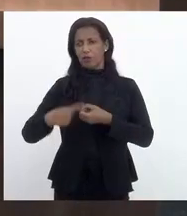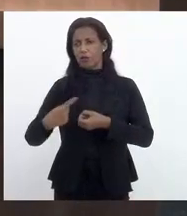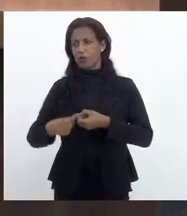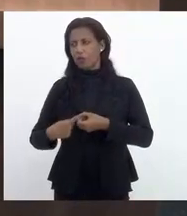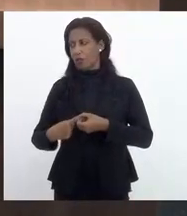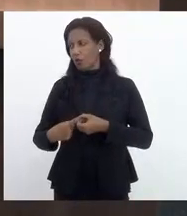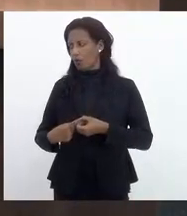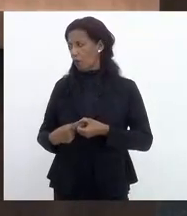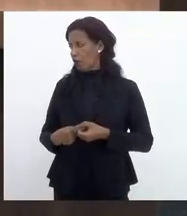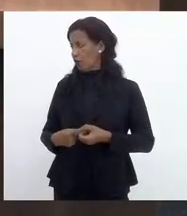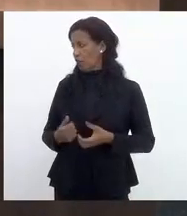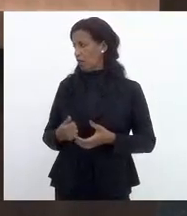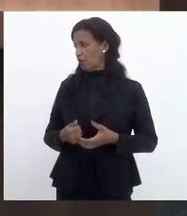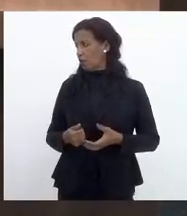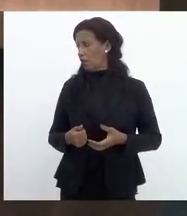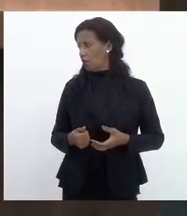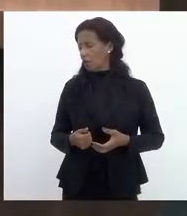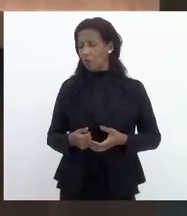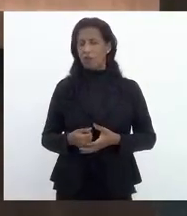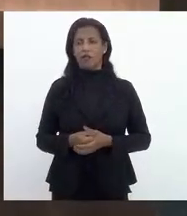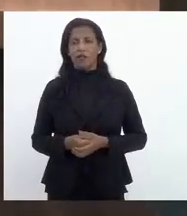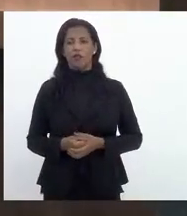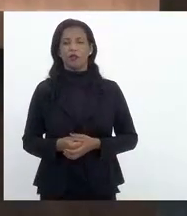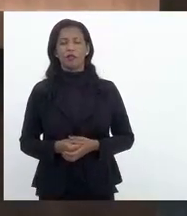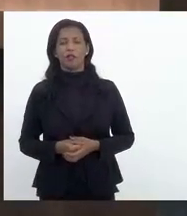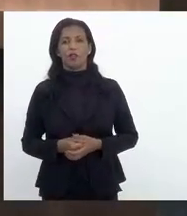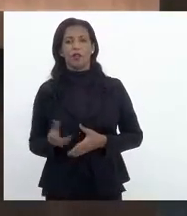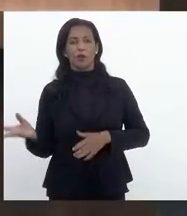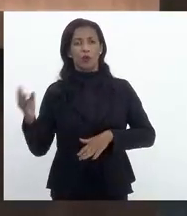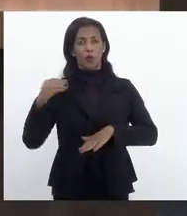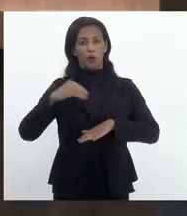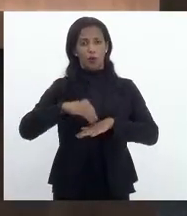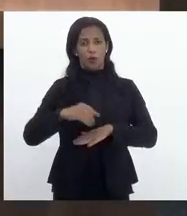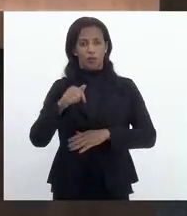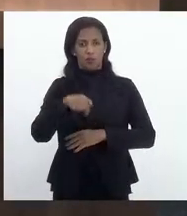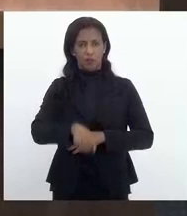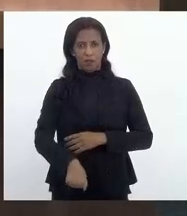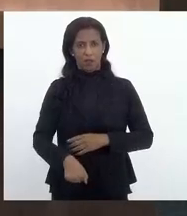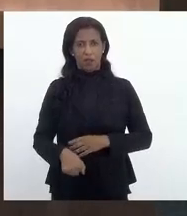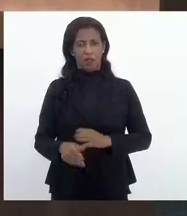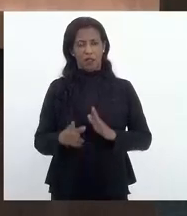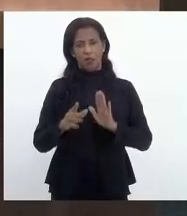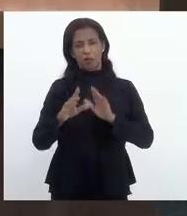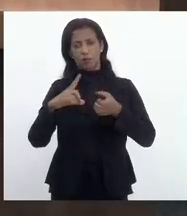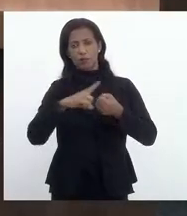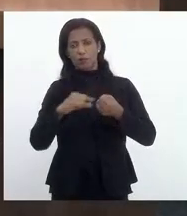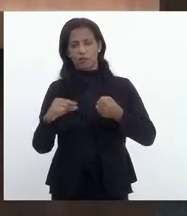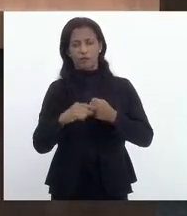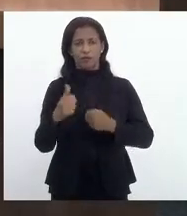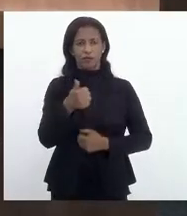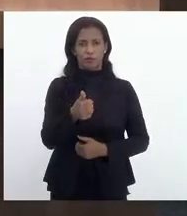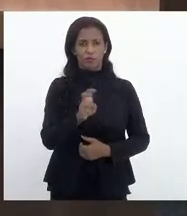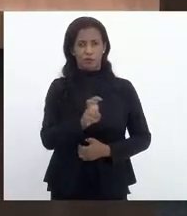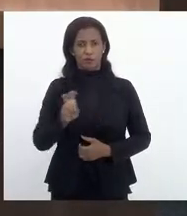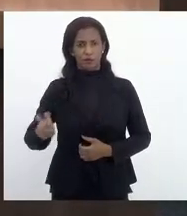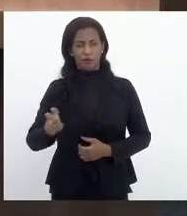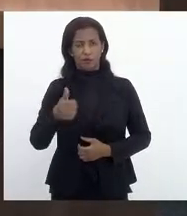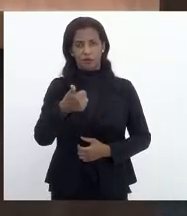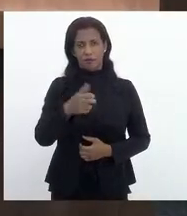vários momentos na legislação que está sendo apresentada coloca aqui os artigos 155